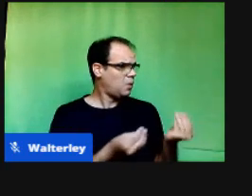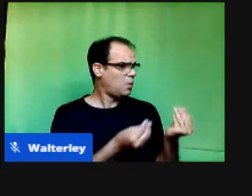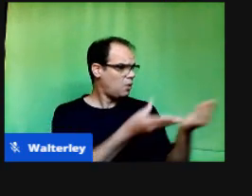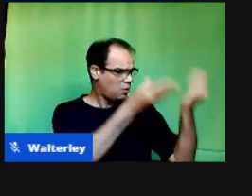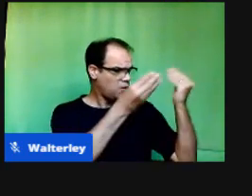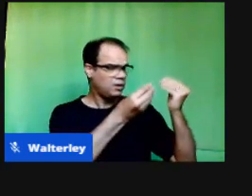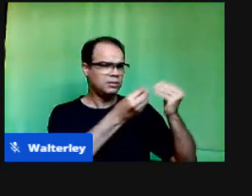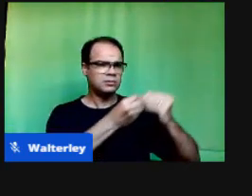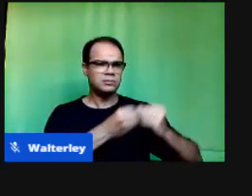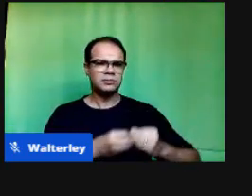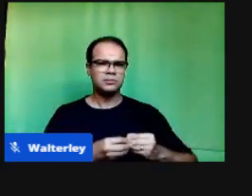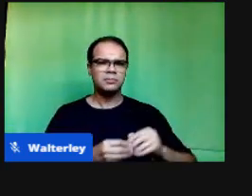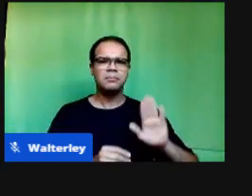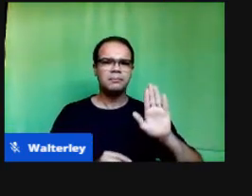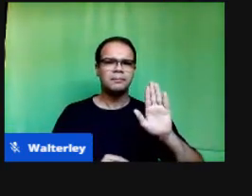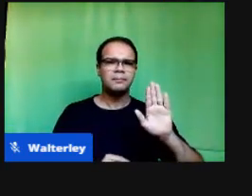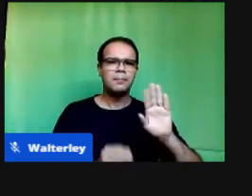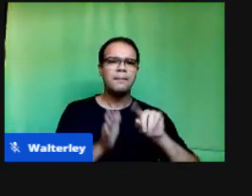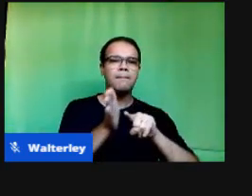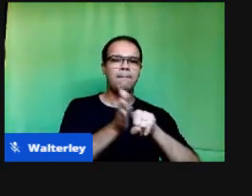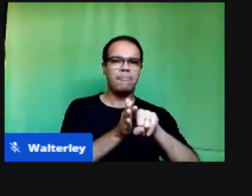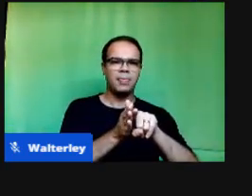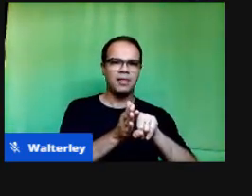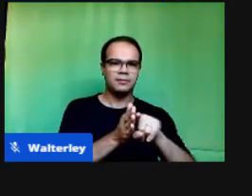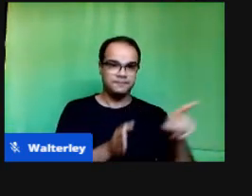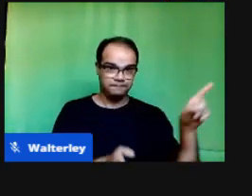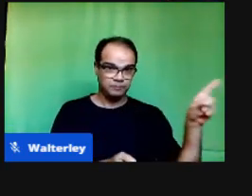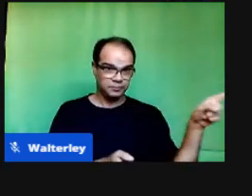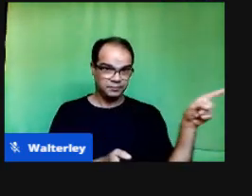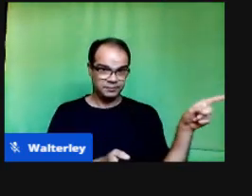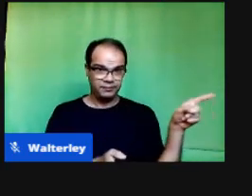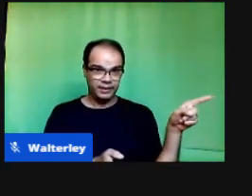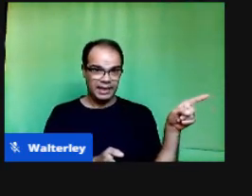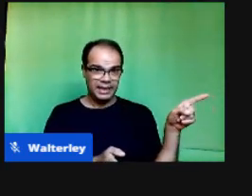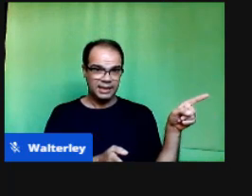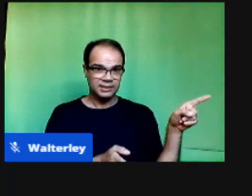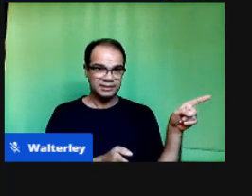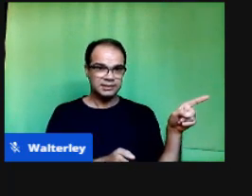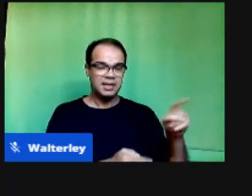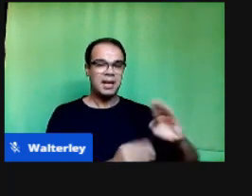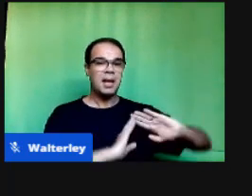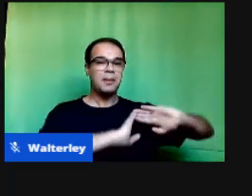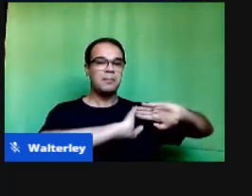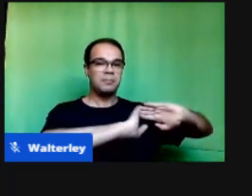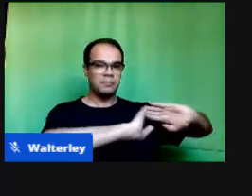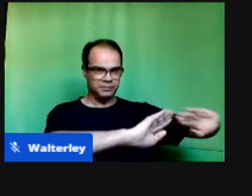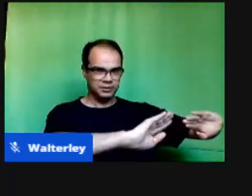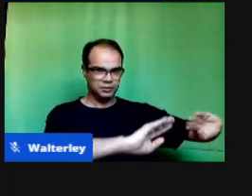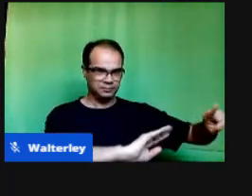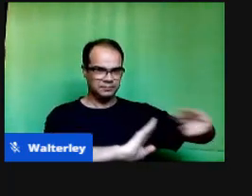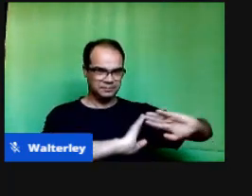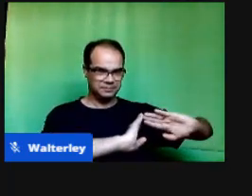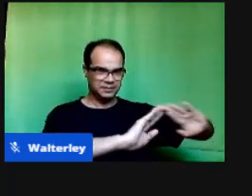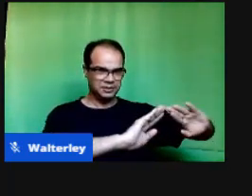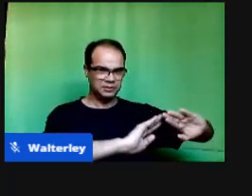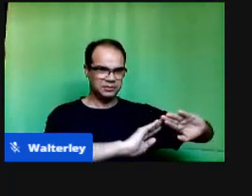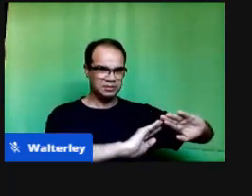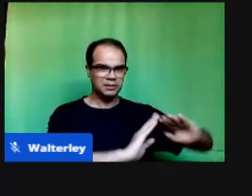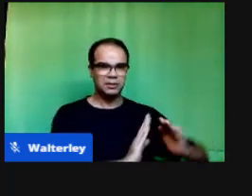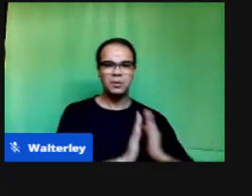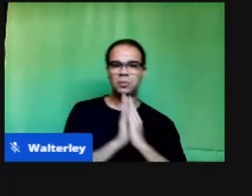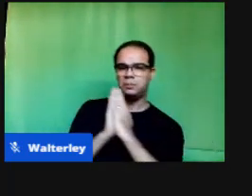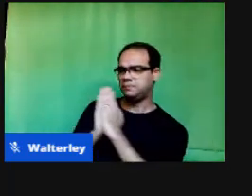Não. Você ajudou porque você quis. Ah, então quer dizer que eu estou errado por ter feito isso? Não. Não. O